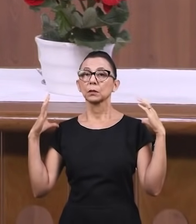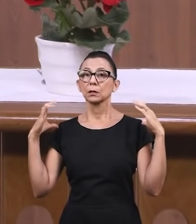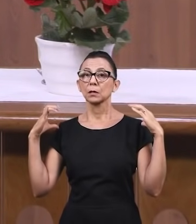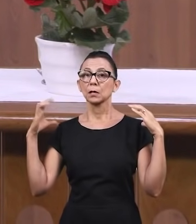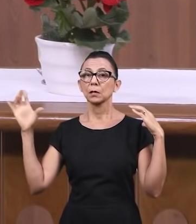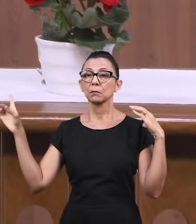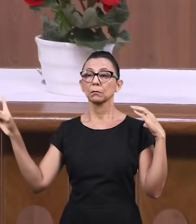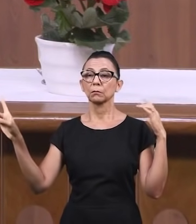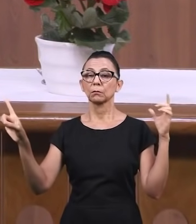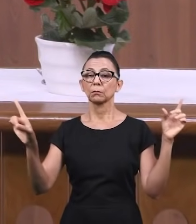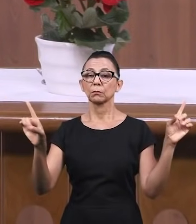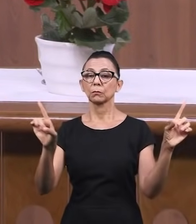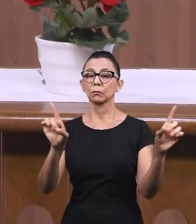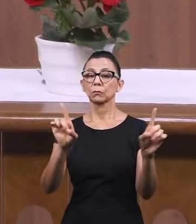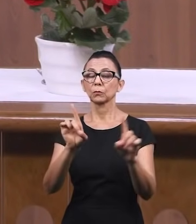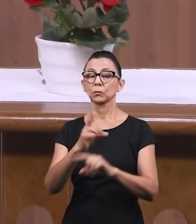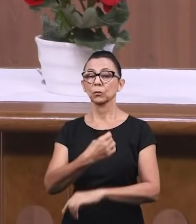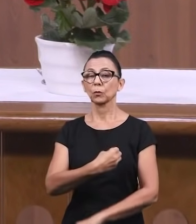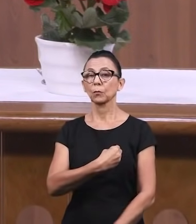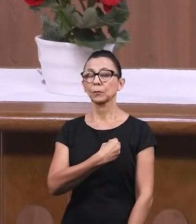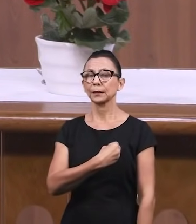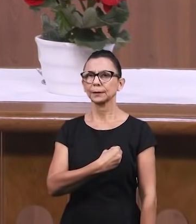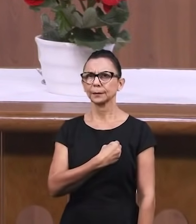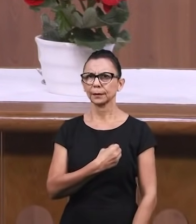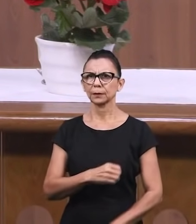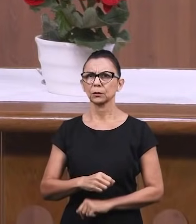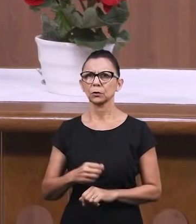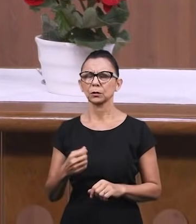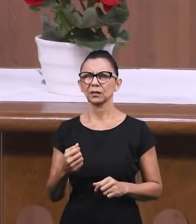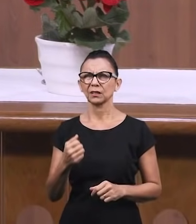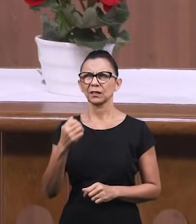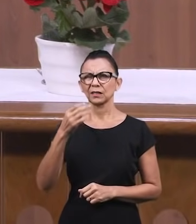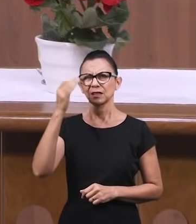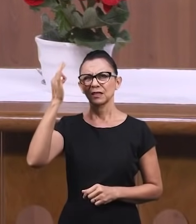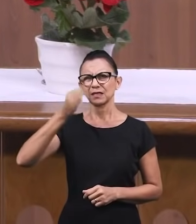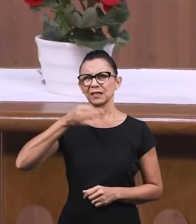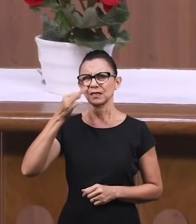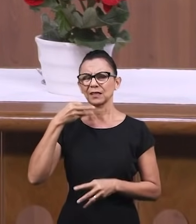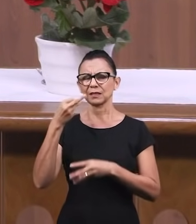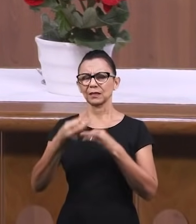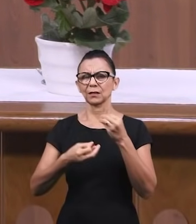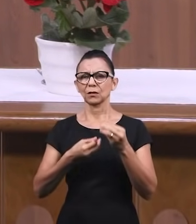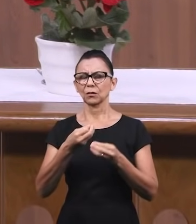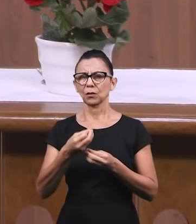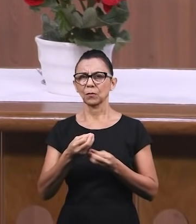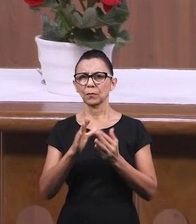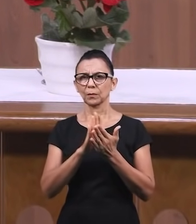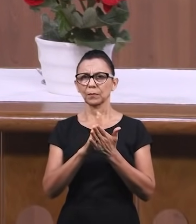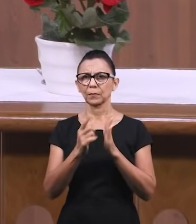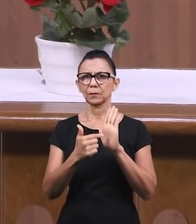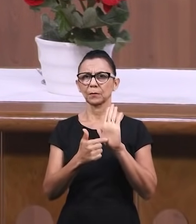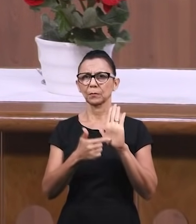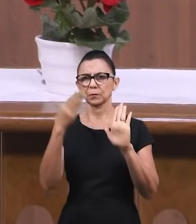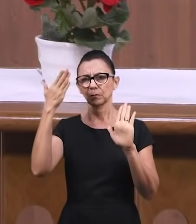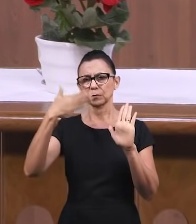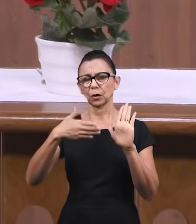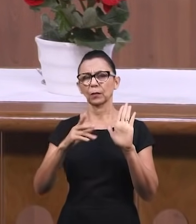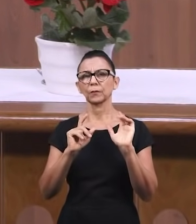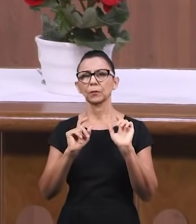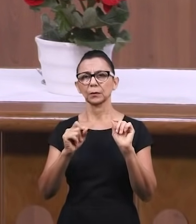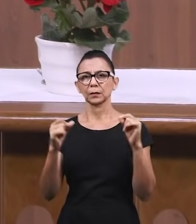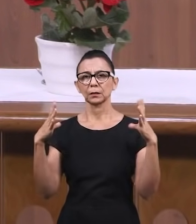Bíblia nos afirma, na Epístola aos Hebreus, no capítulo 1, de que os